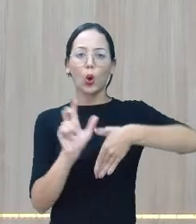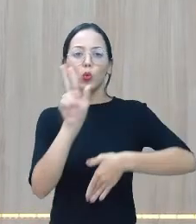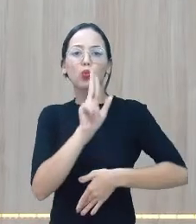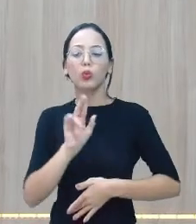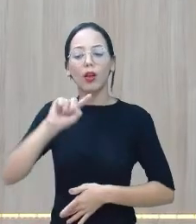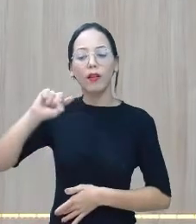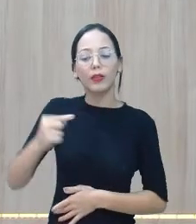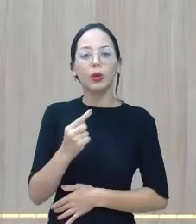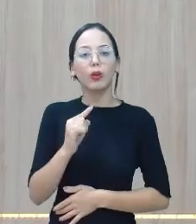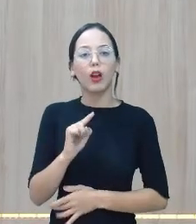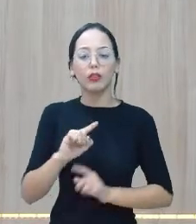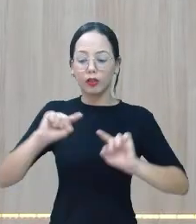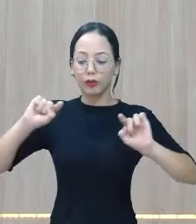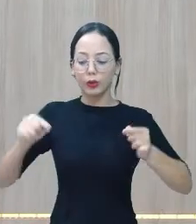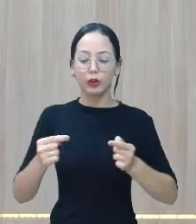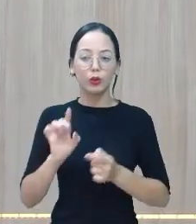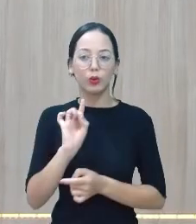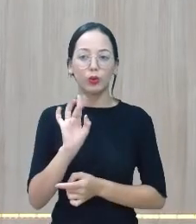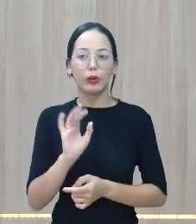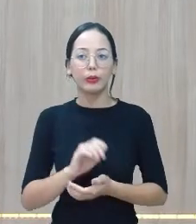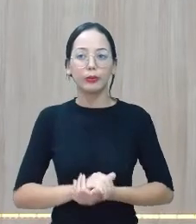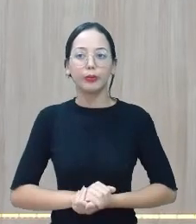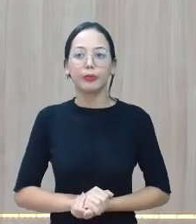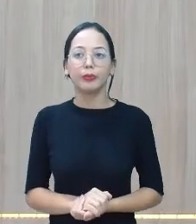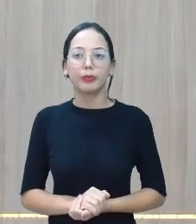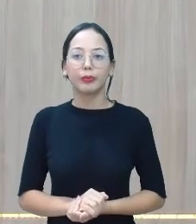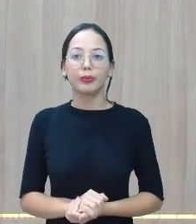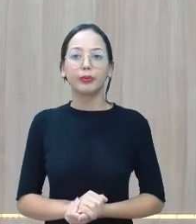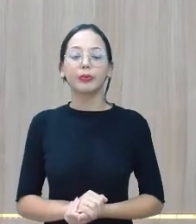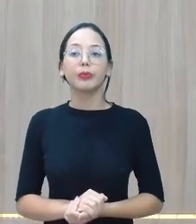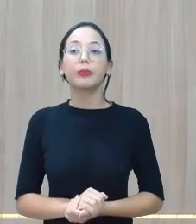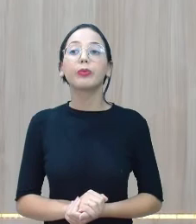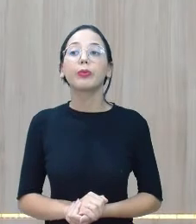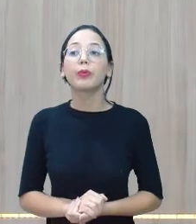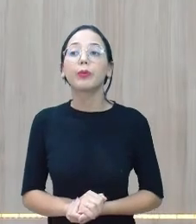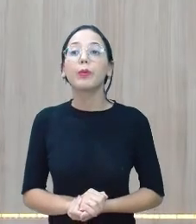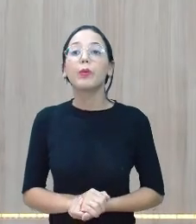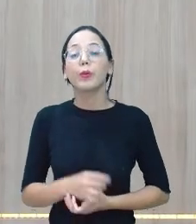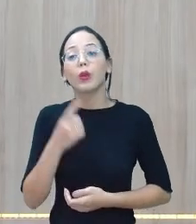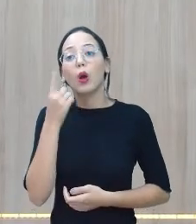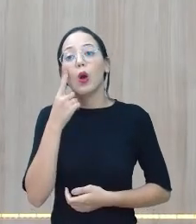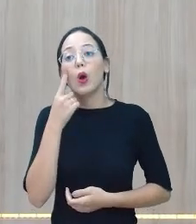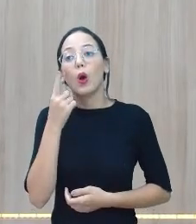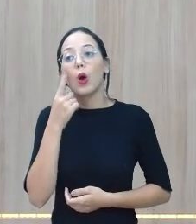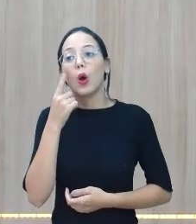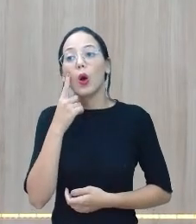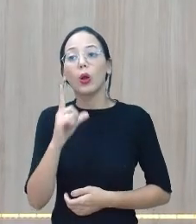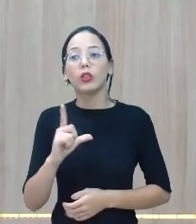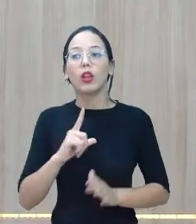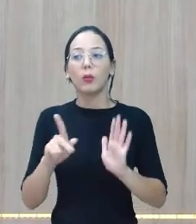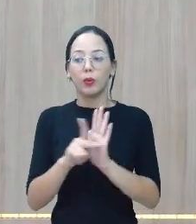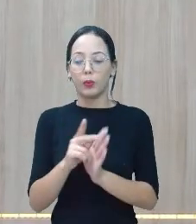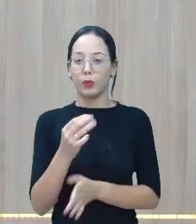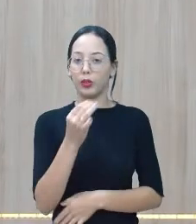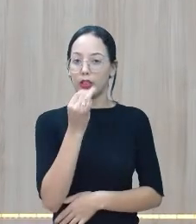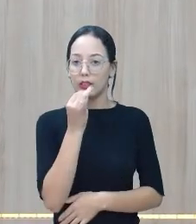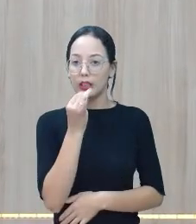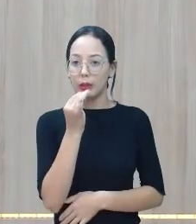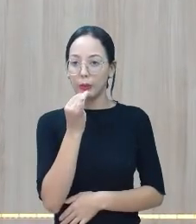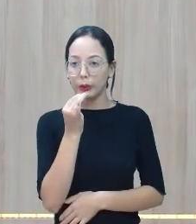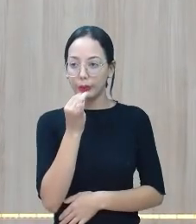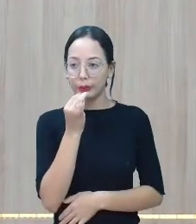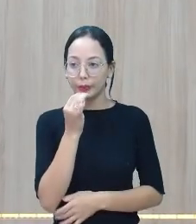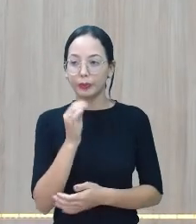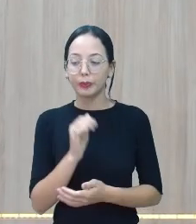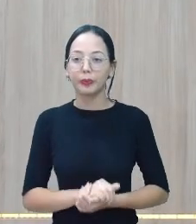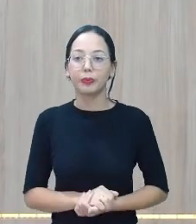vírgula separando. Vamos avançando, não é? Nós temos aqui este exemplo e